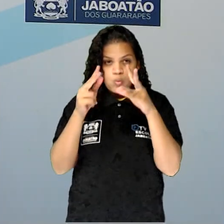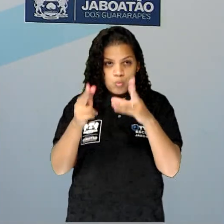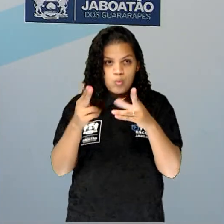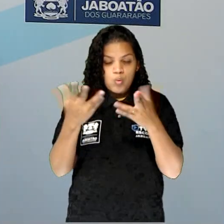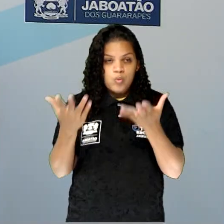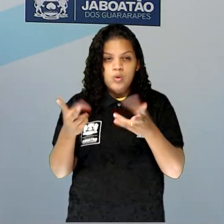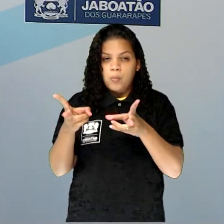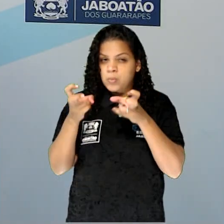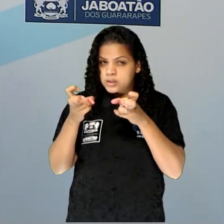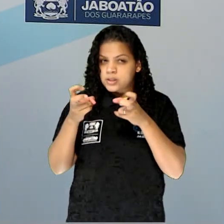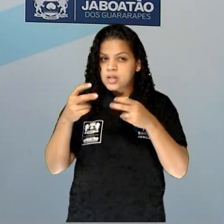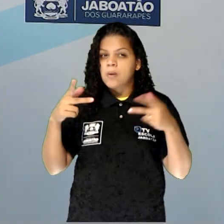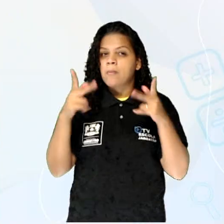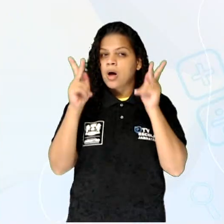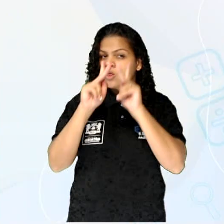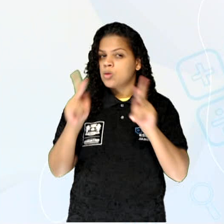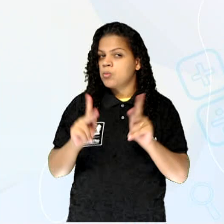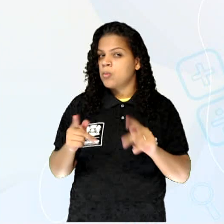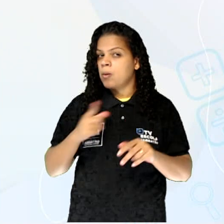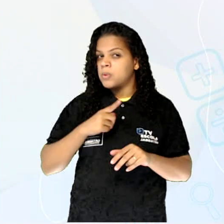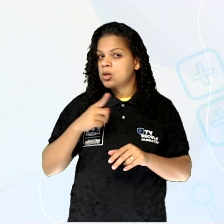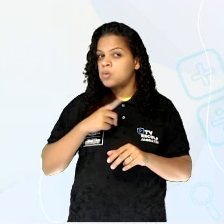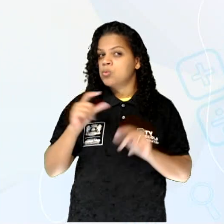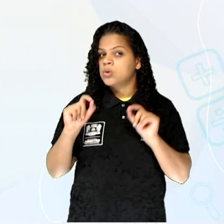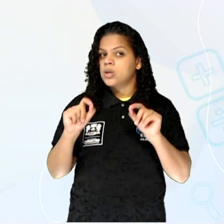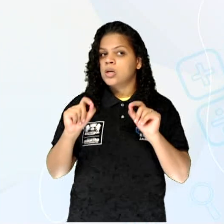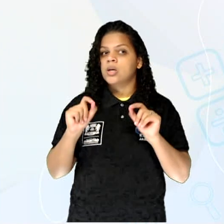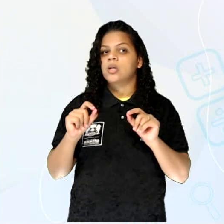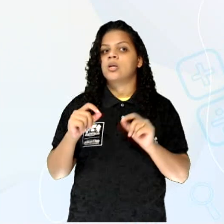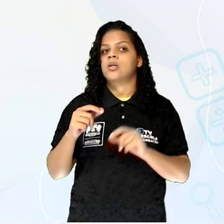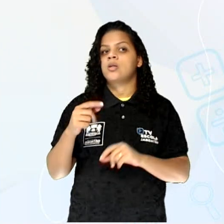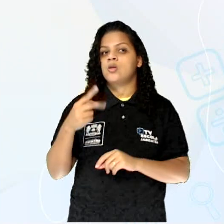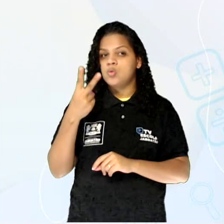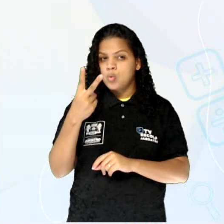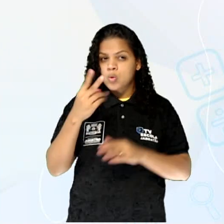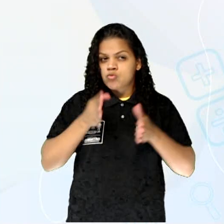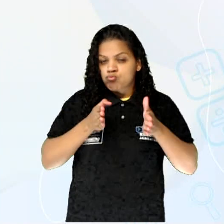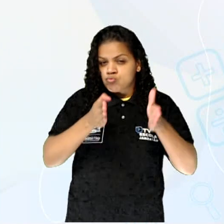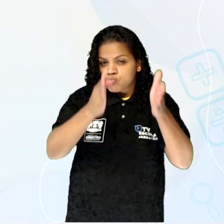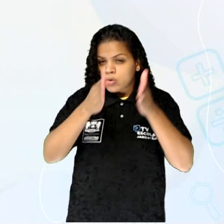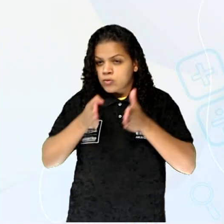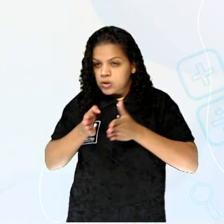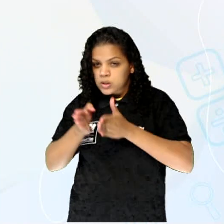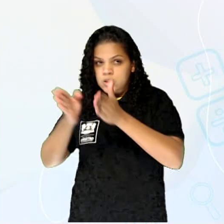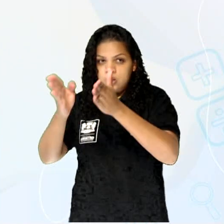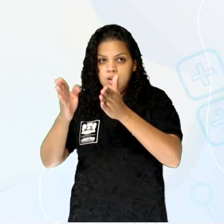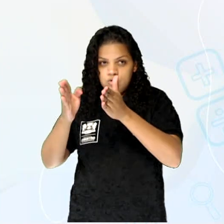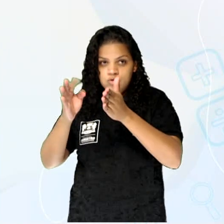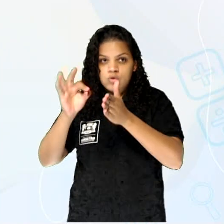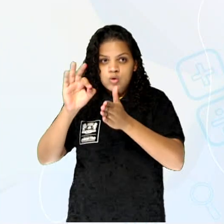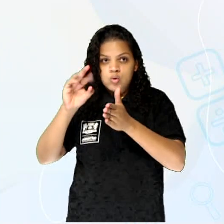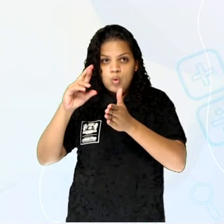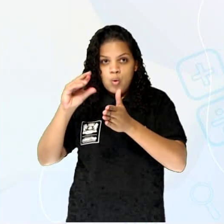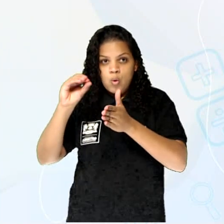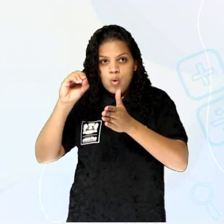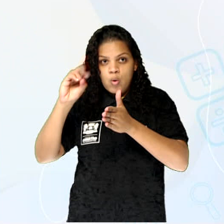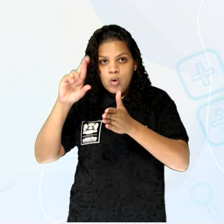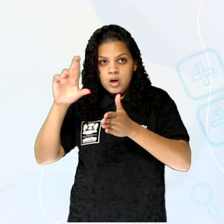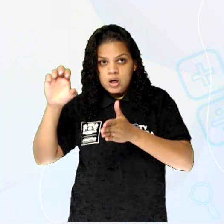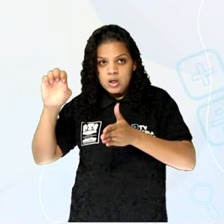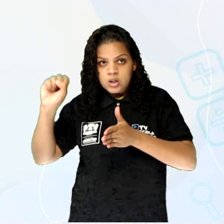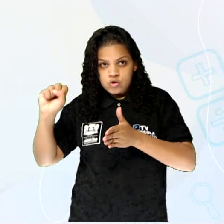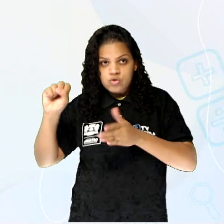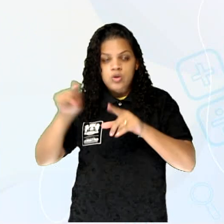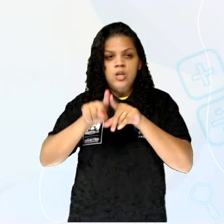nós temos aqui duas Avenidas a Avenida a nuvem branca e Avenida das Torres essas duas Avenidas